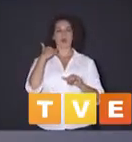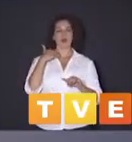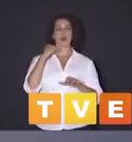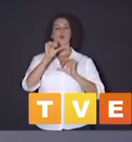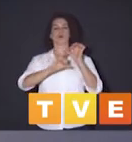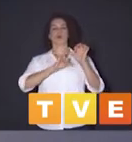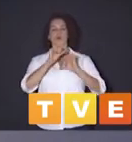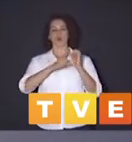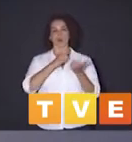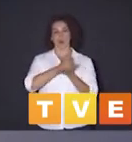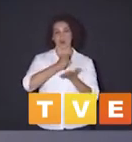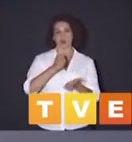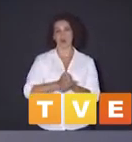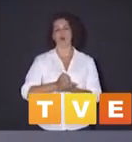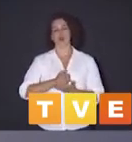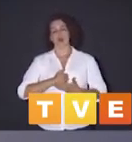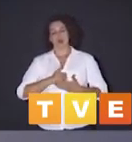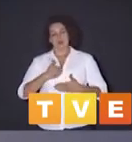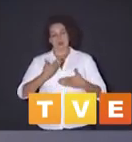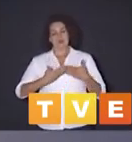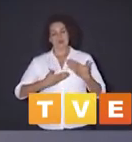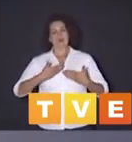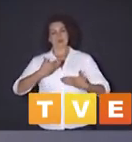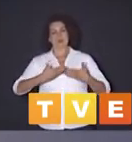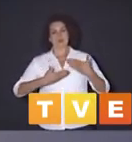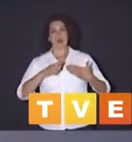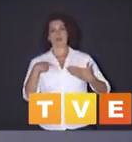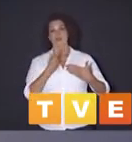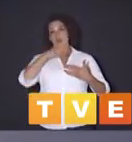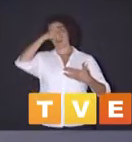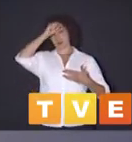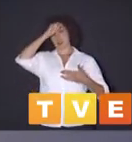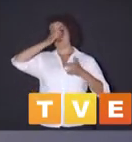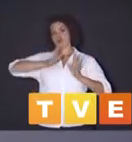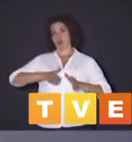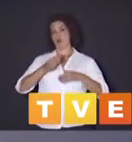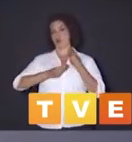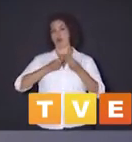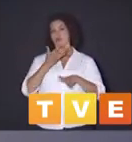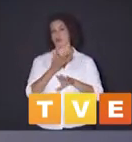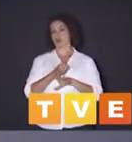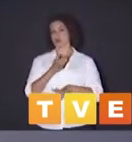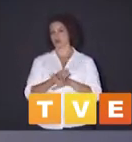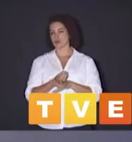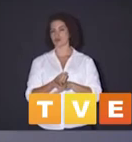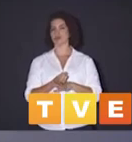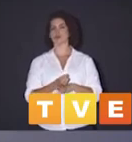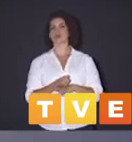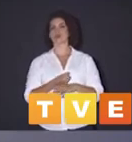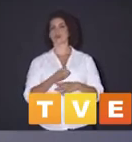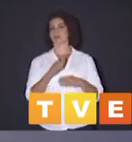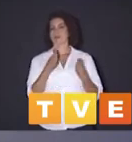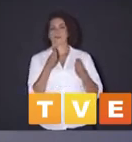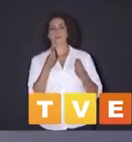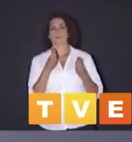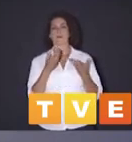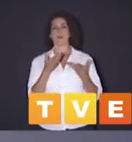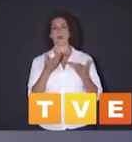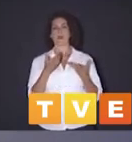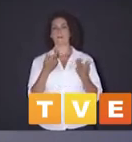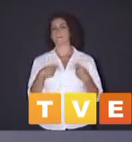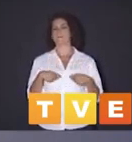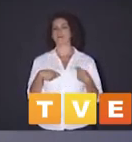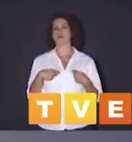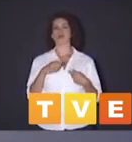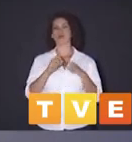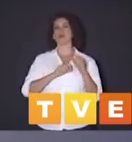isso está em curso a gente tá aprendeu a fazer os registros já aprendeu a lia a meio que fazer o que necessita para